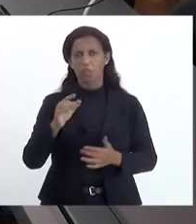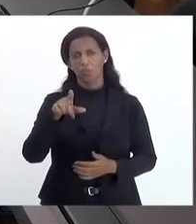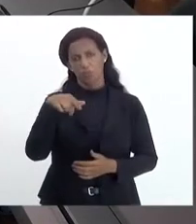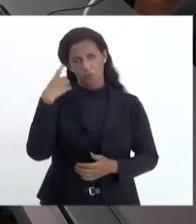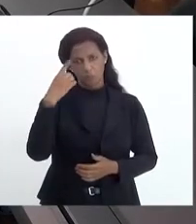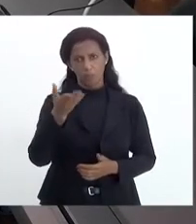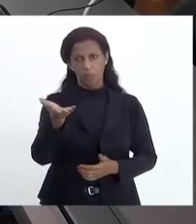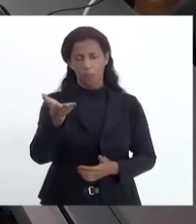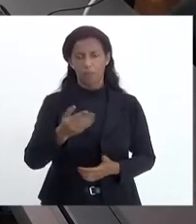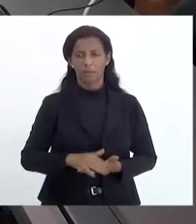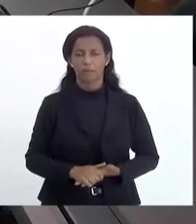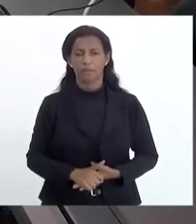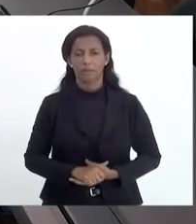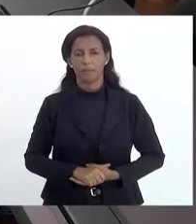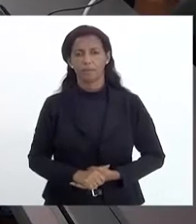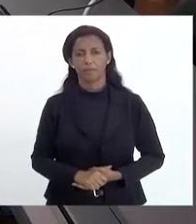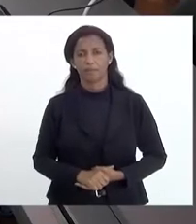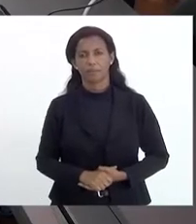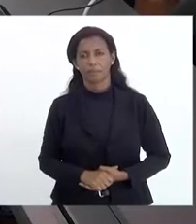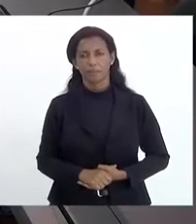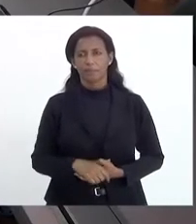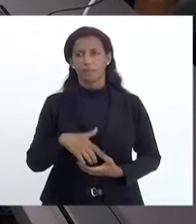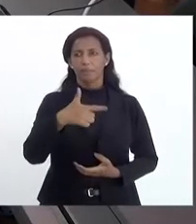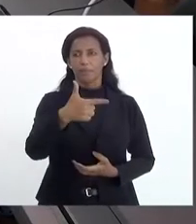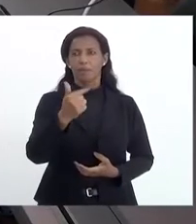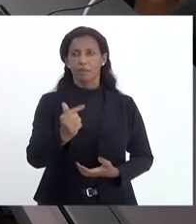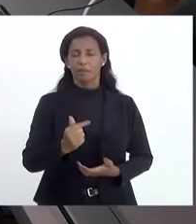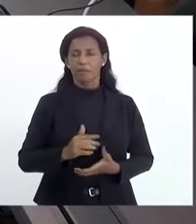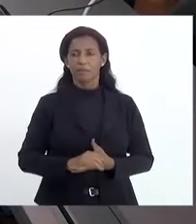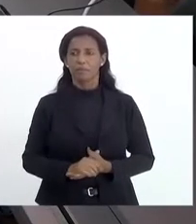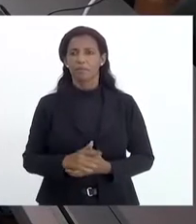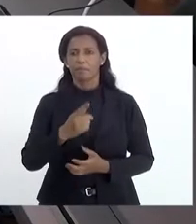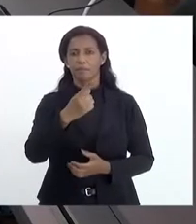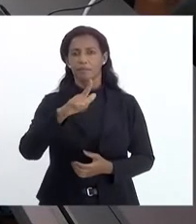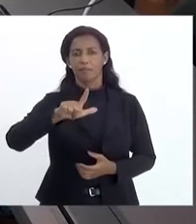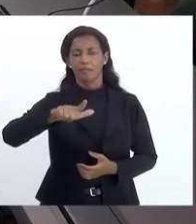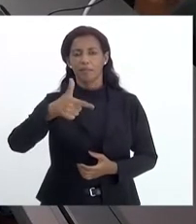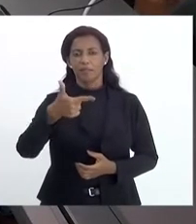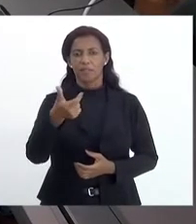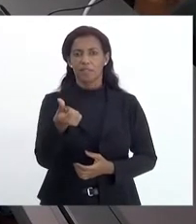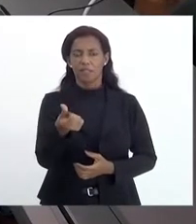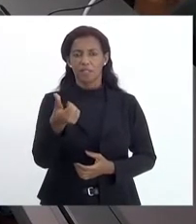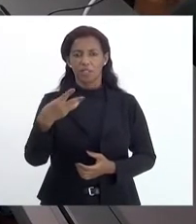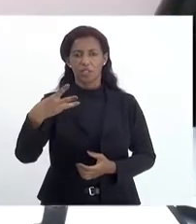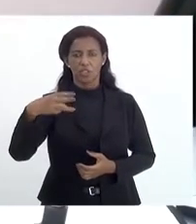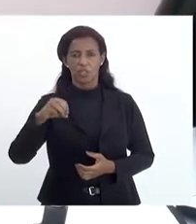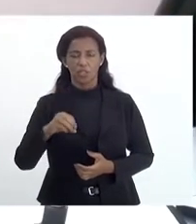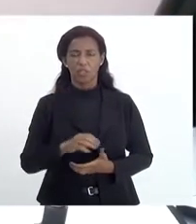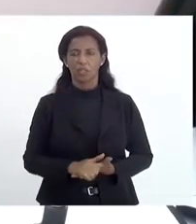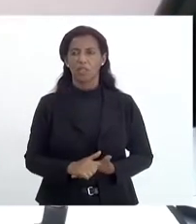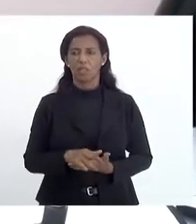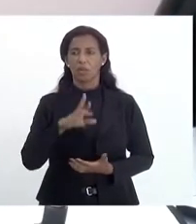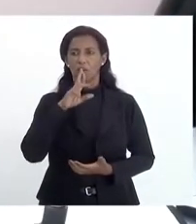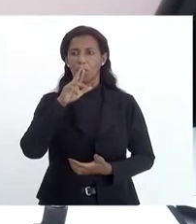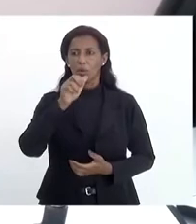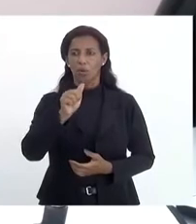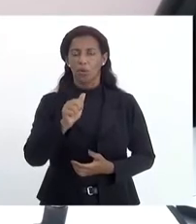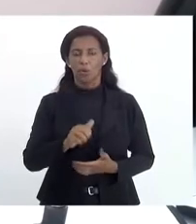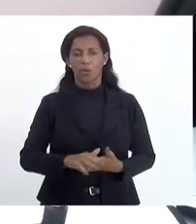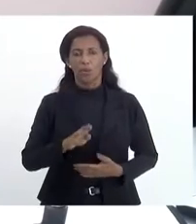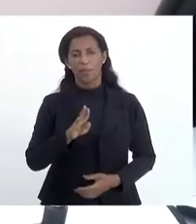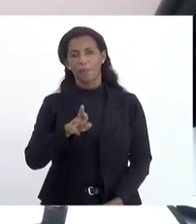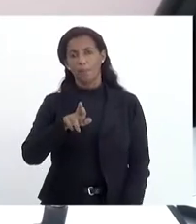Célia. Muito obrigada. 27 da pauta. Projeto de lei 2630 de 2020, autoria dos deputados Rodrigo Amorim e Bruno